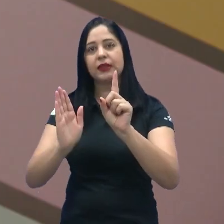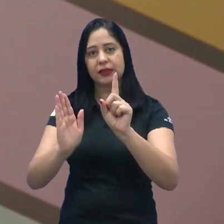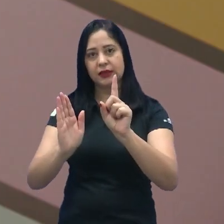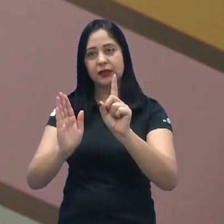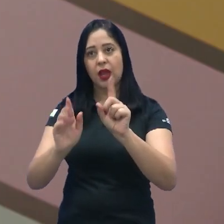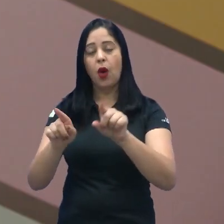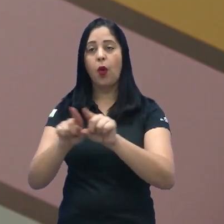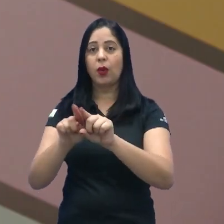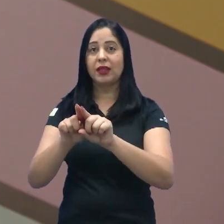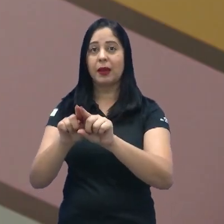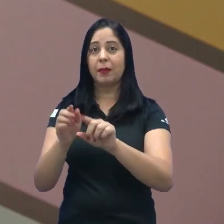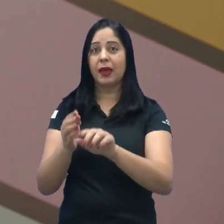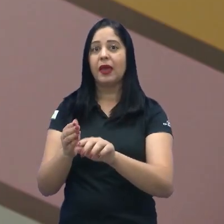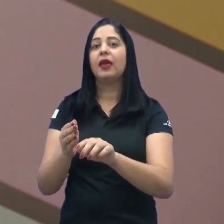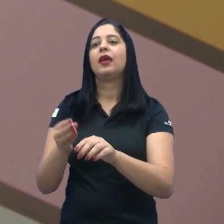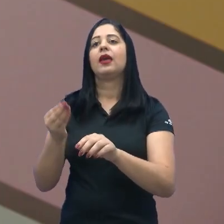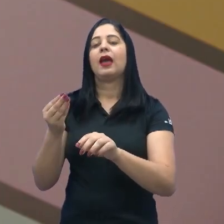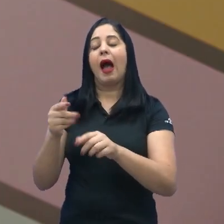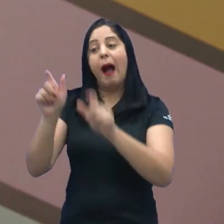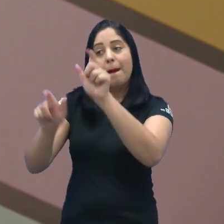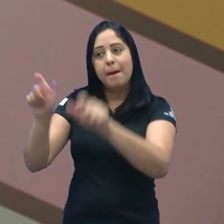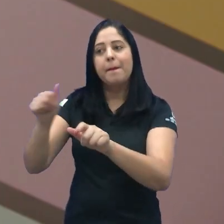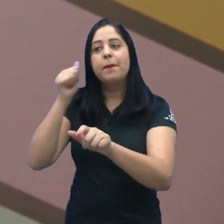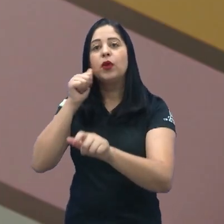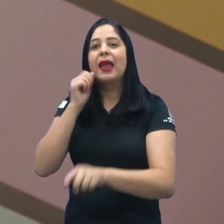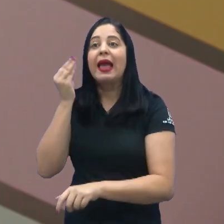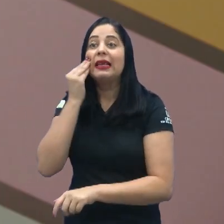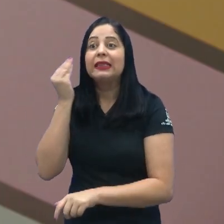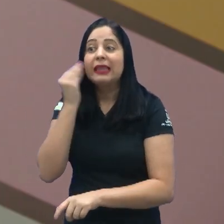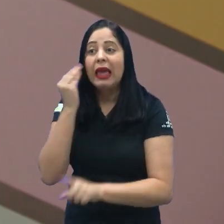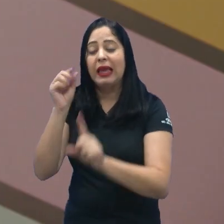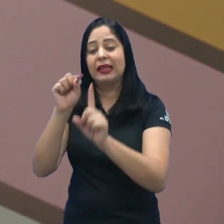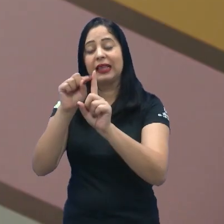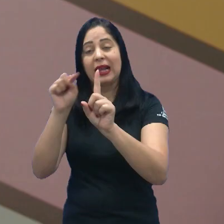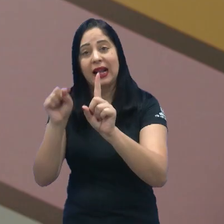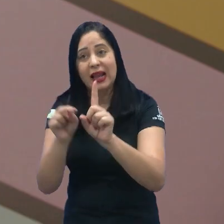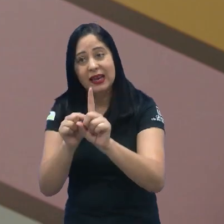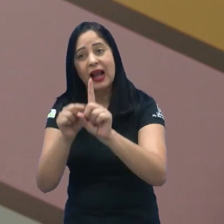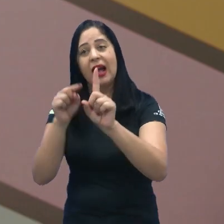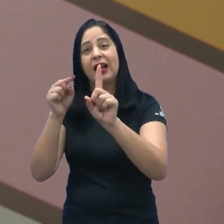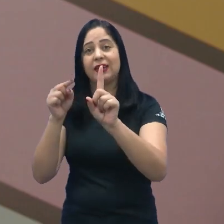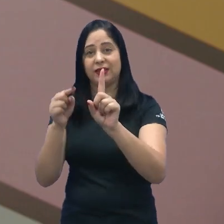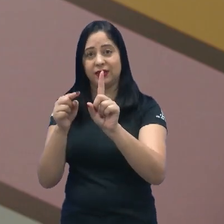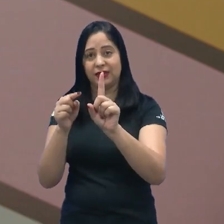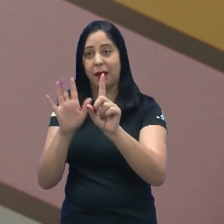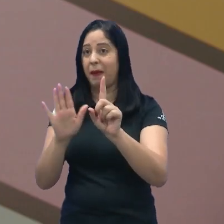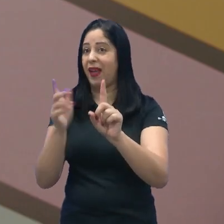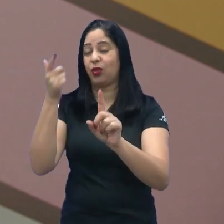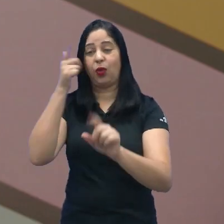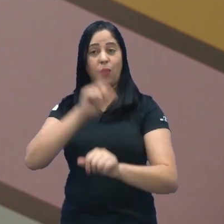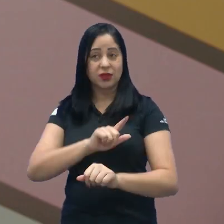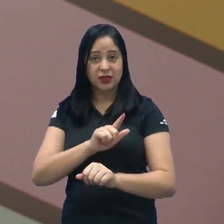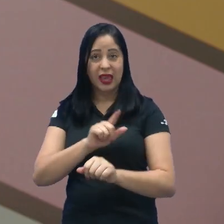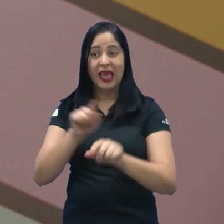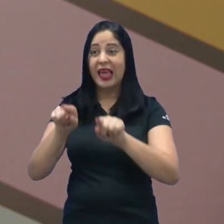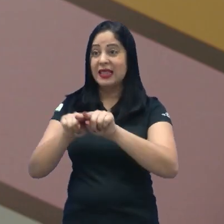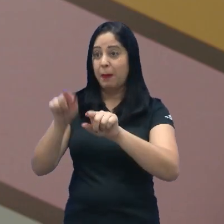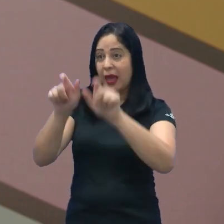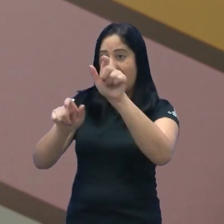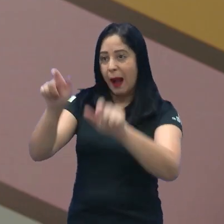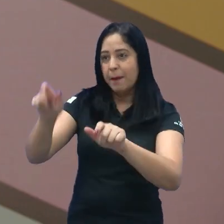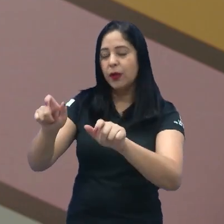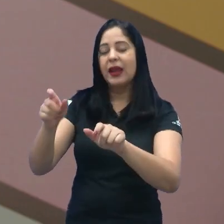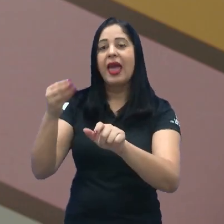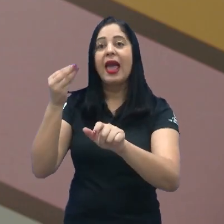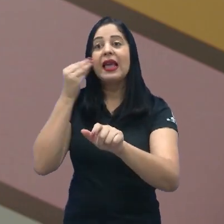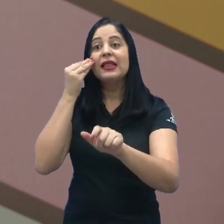gestação. Então, as tentantes, aquelas mulheres que estão passando por processo de reprodução assistida, processo de